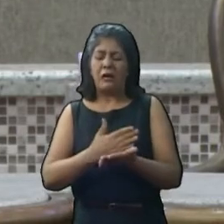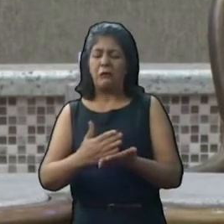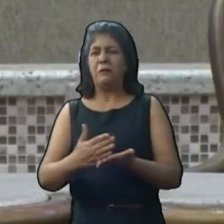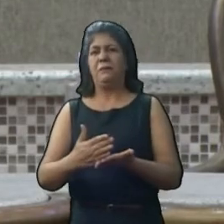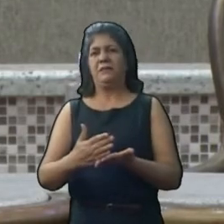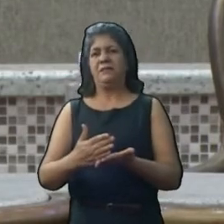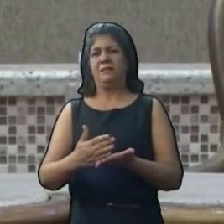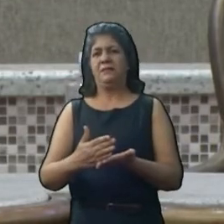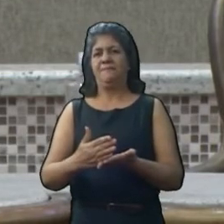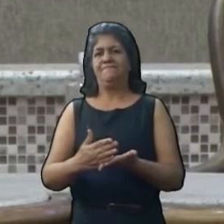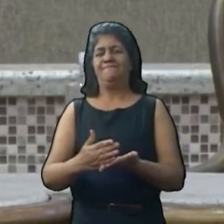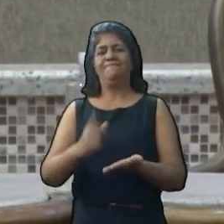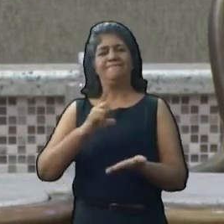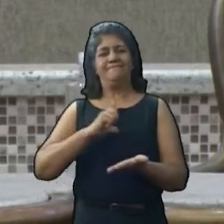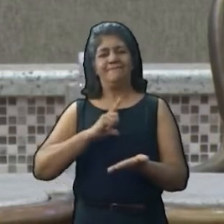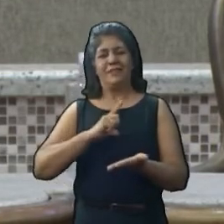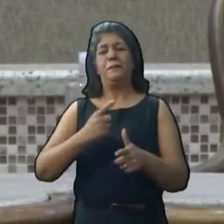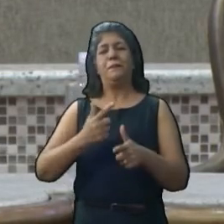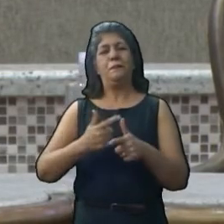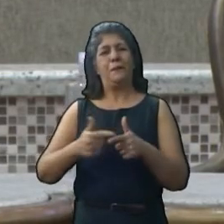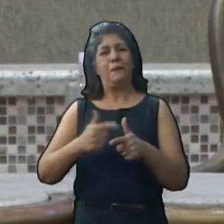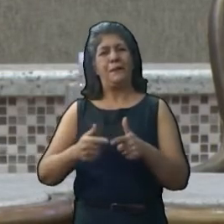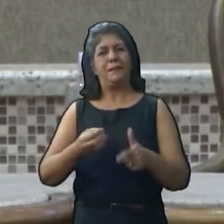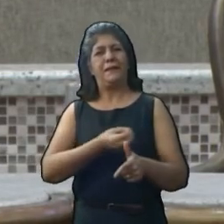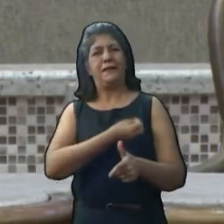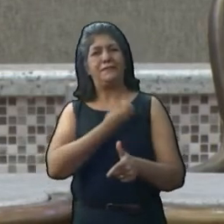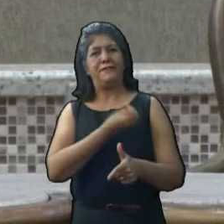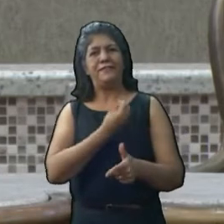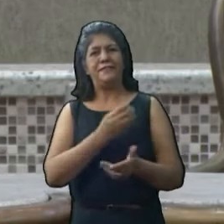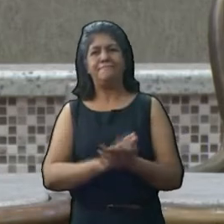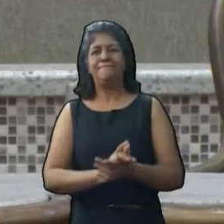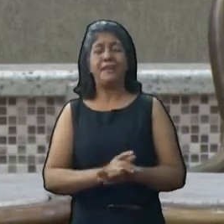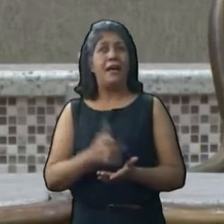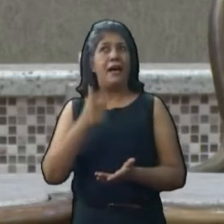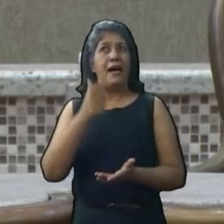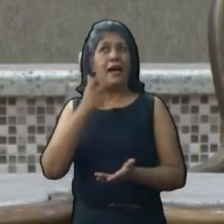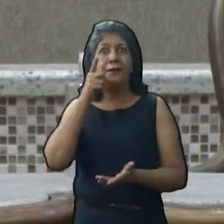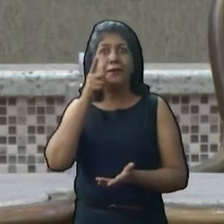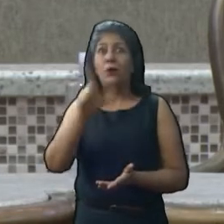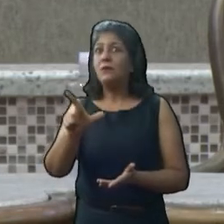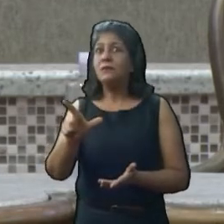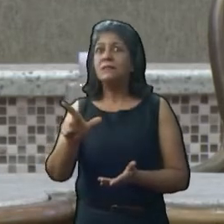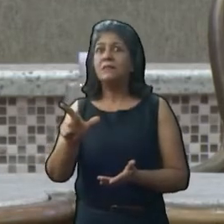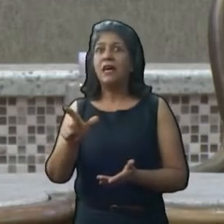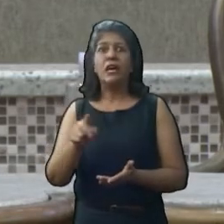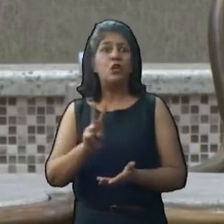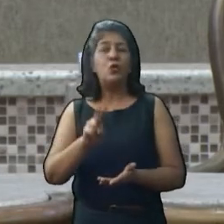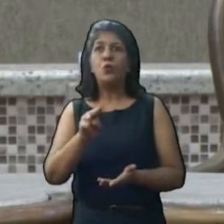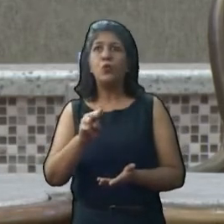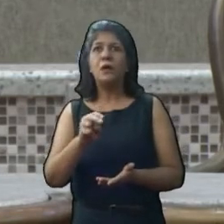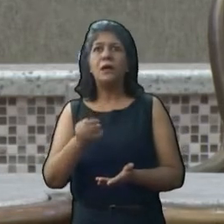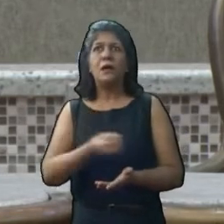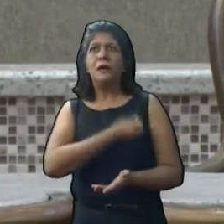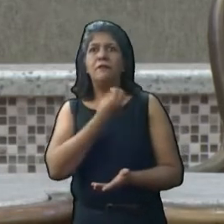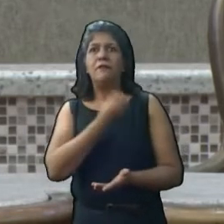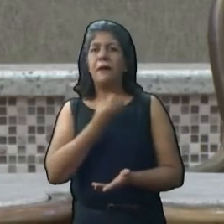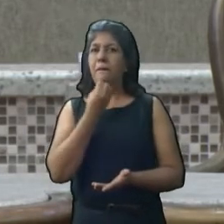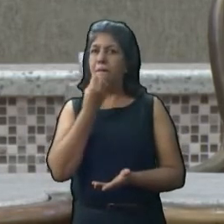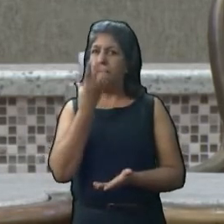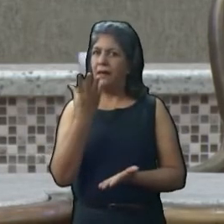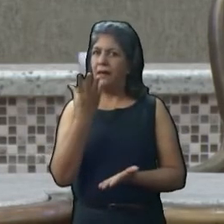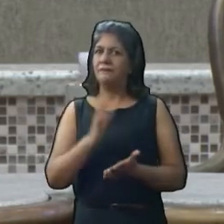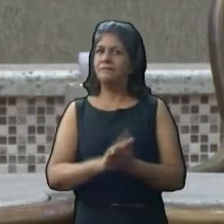e você chega a um momento você deu momento que você não dá conta de si próprio com as suas